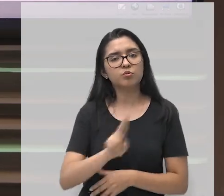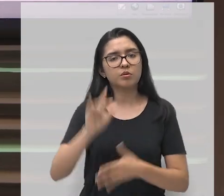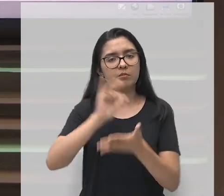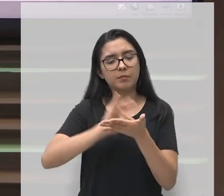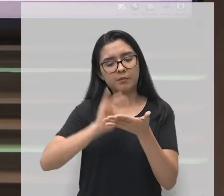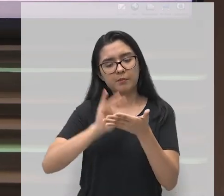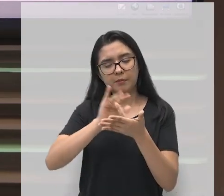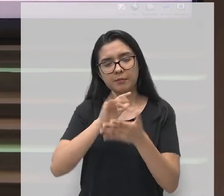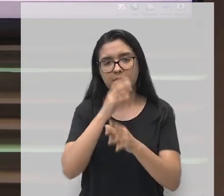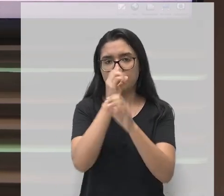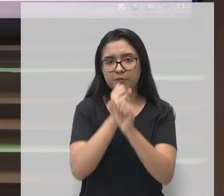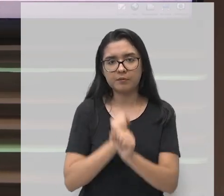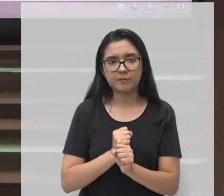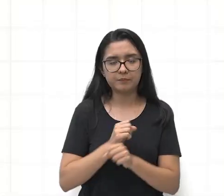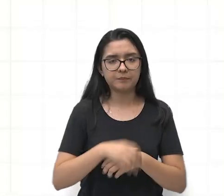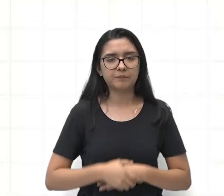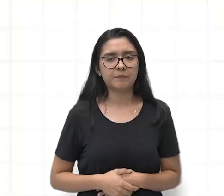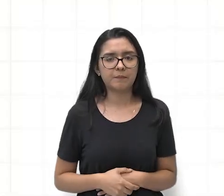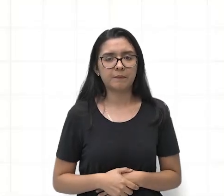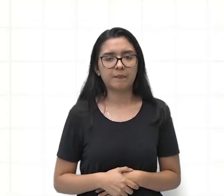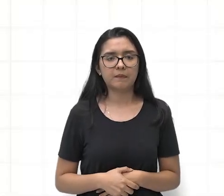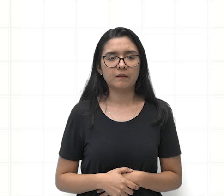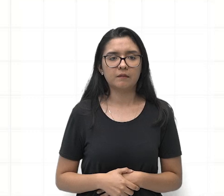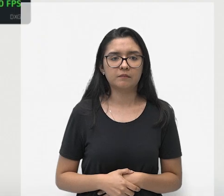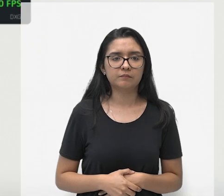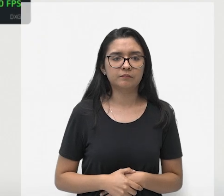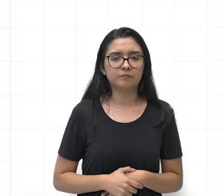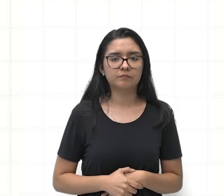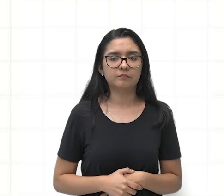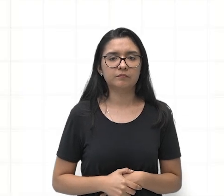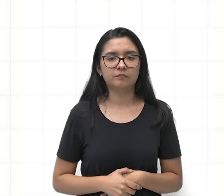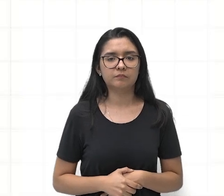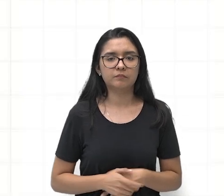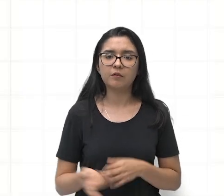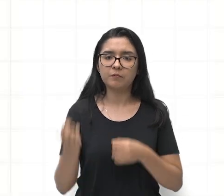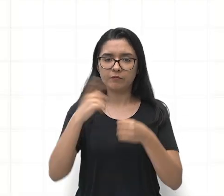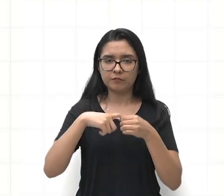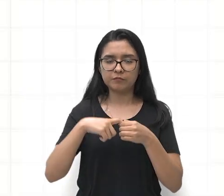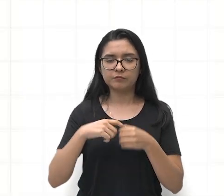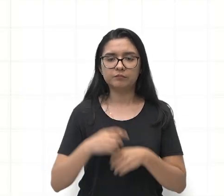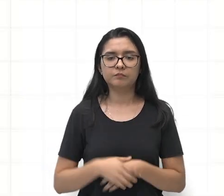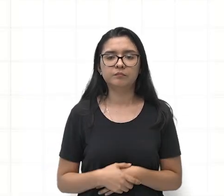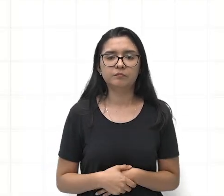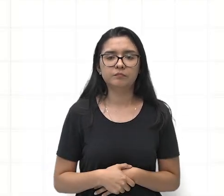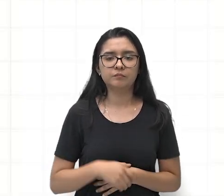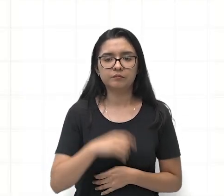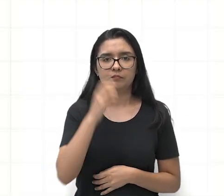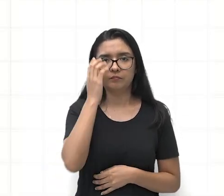calculadora? Me acompanhem aí. Vamos voltar lá para a questão.